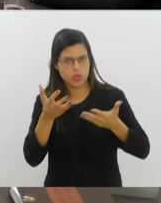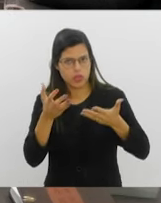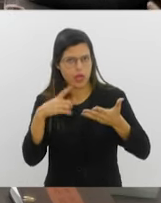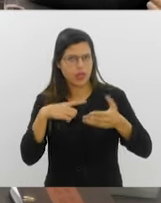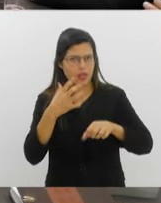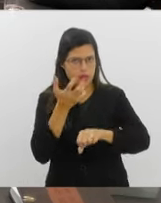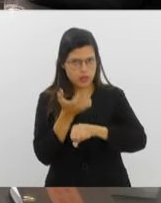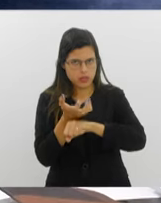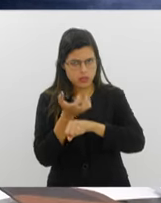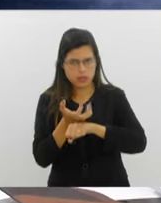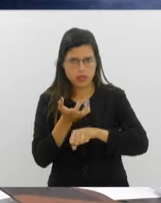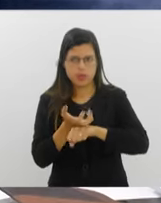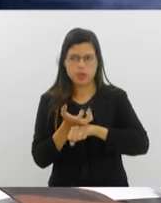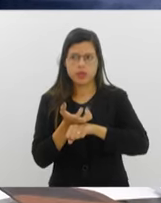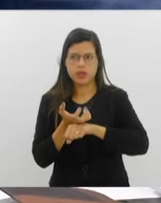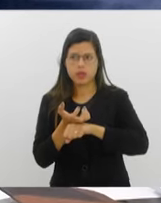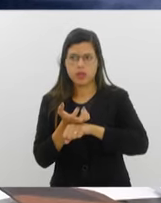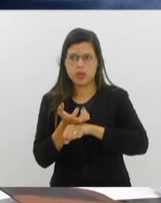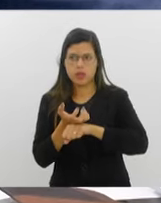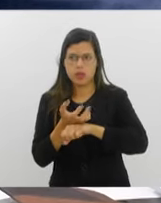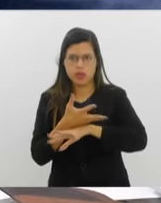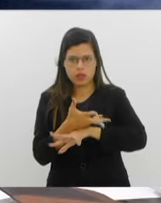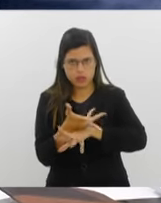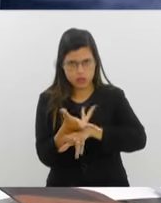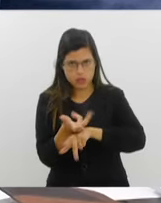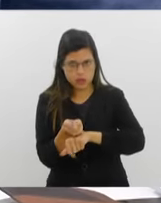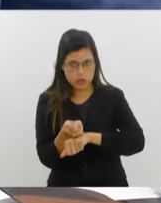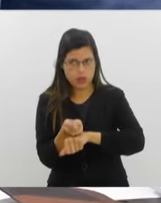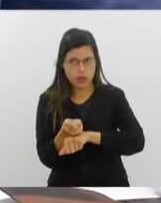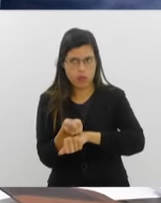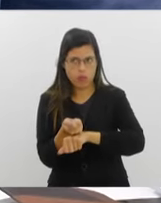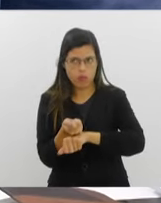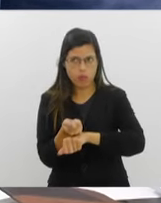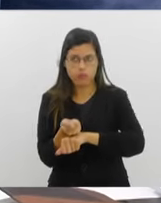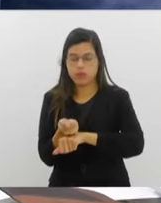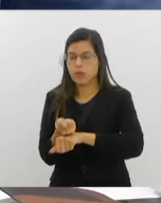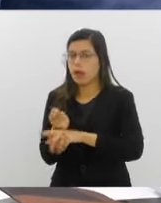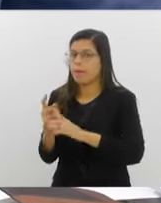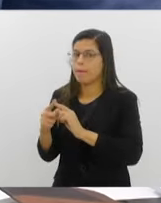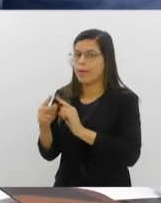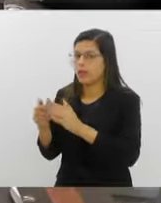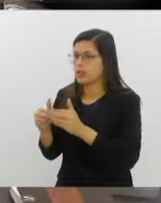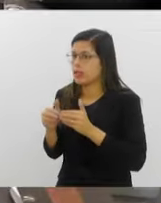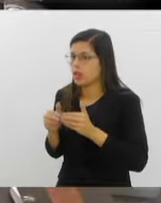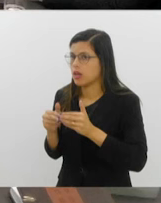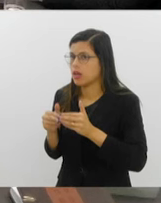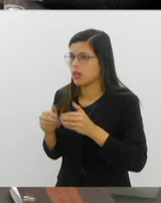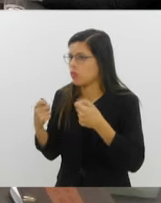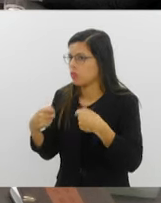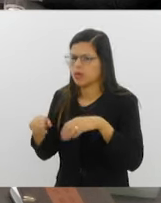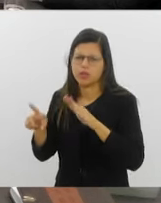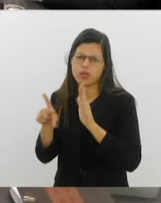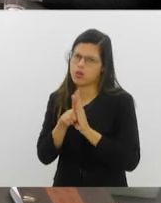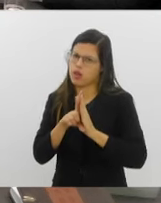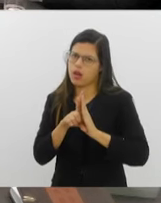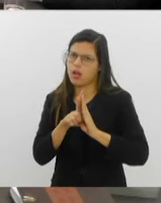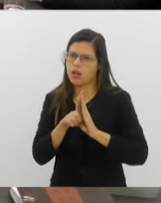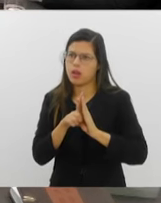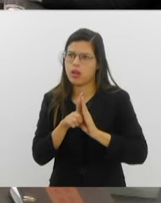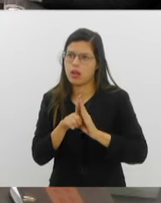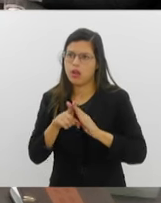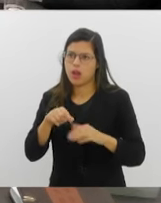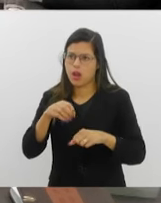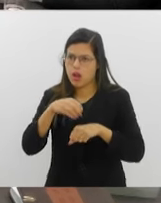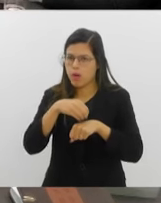disciplina Não, a gente não está entrando no mérito. Mas, aí, me permite, não precisa de lei para isso. É uma indicação legislativa.